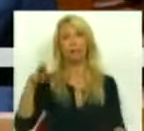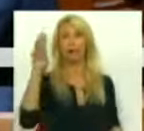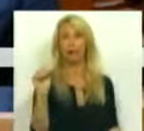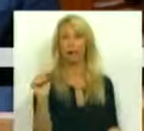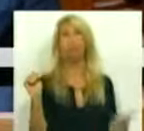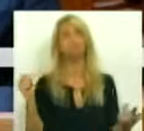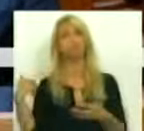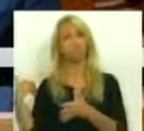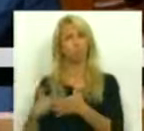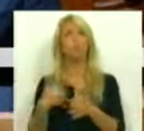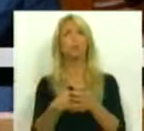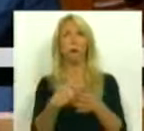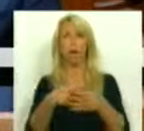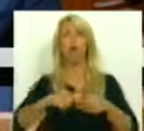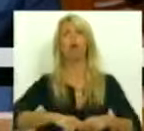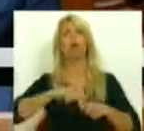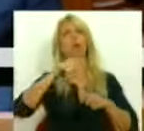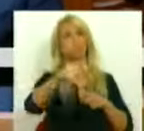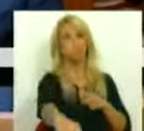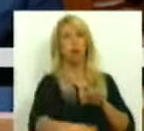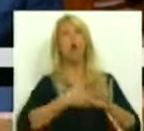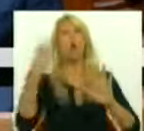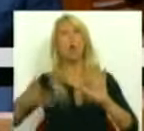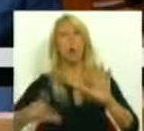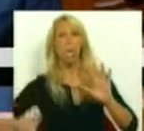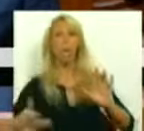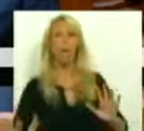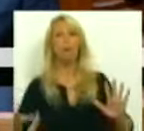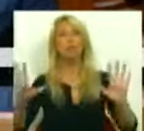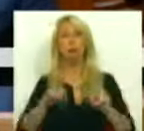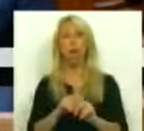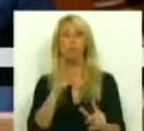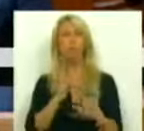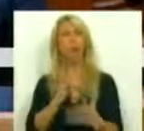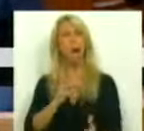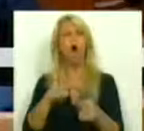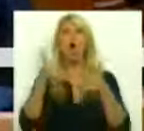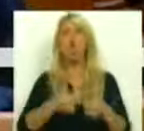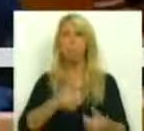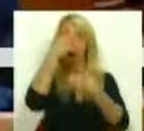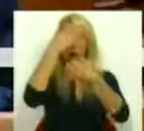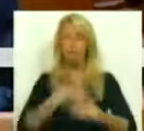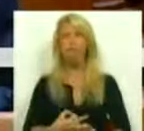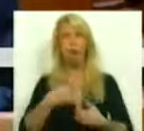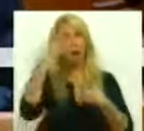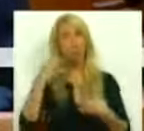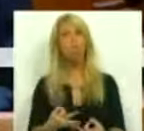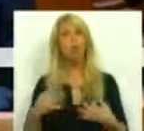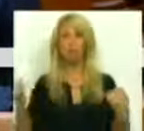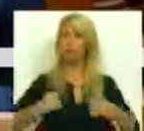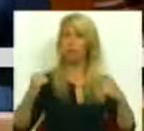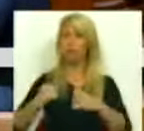um processo longo, complexo, mas marcado pela boa-fé e o bom senso, por um espírito construtivo e